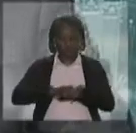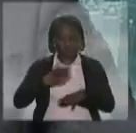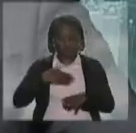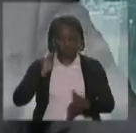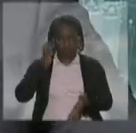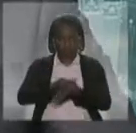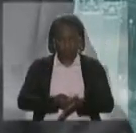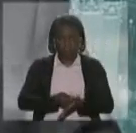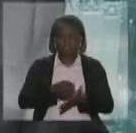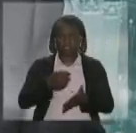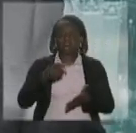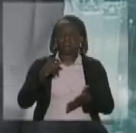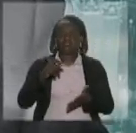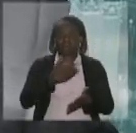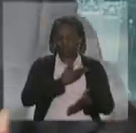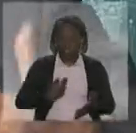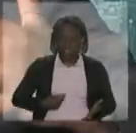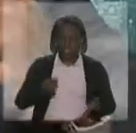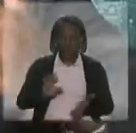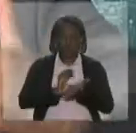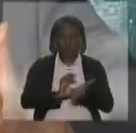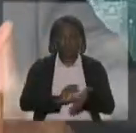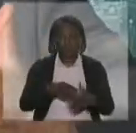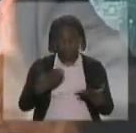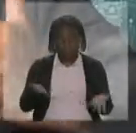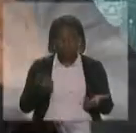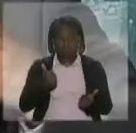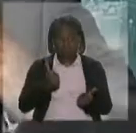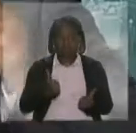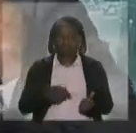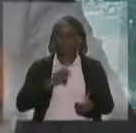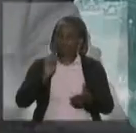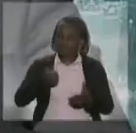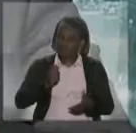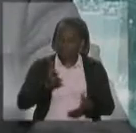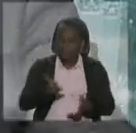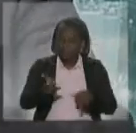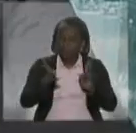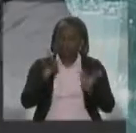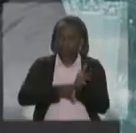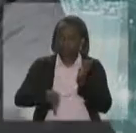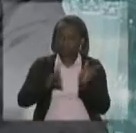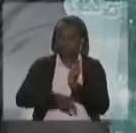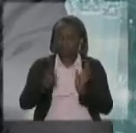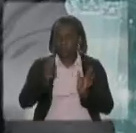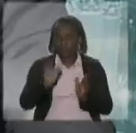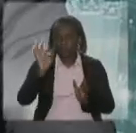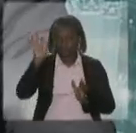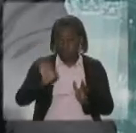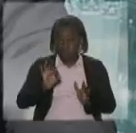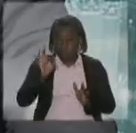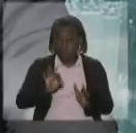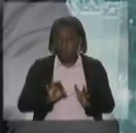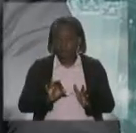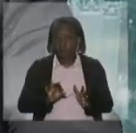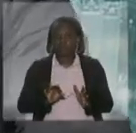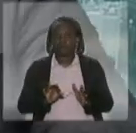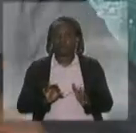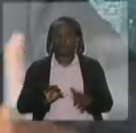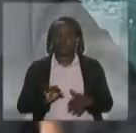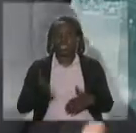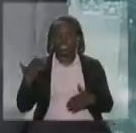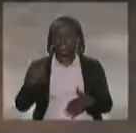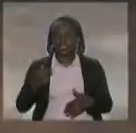com recursos do tesouro servidor passou a pagar a continuar disputando 11 por cento já